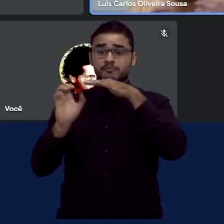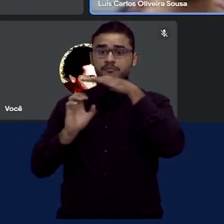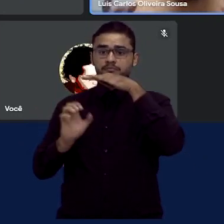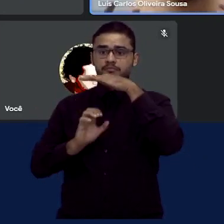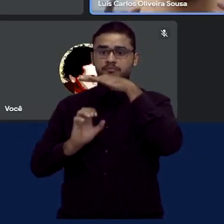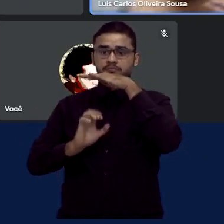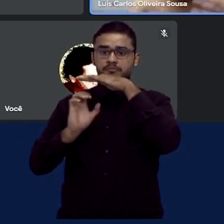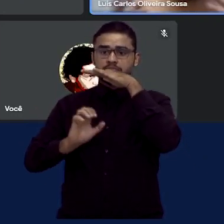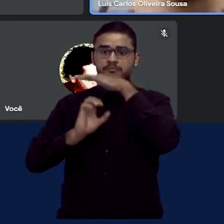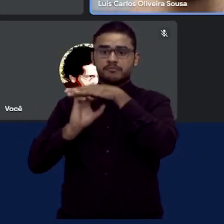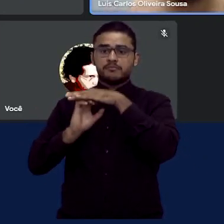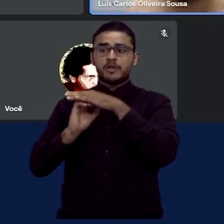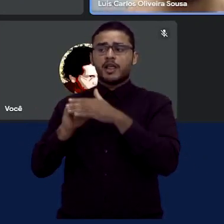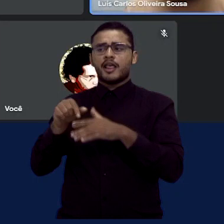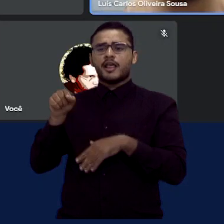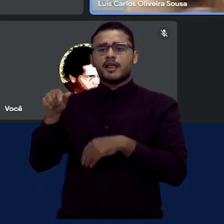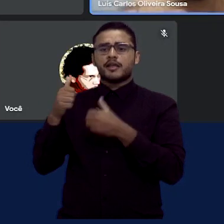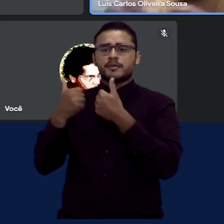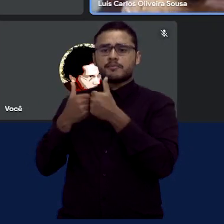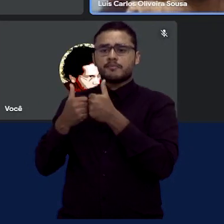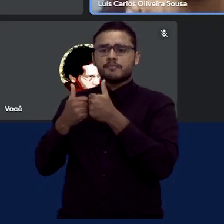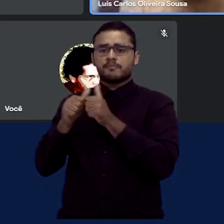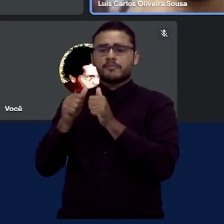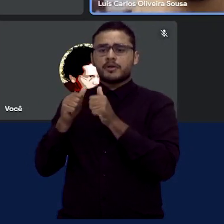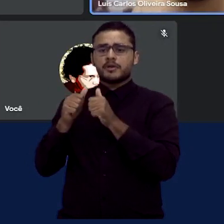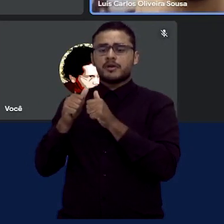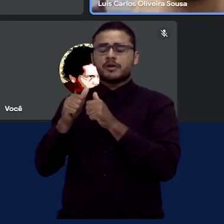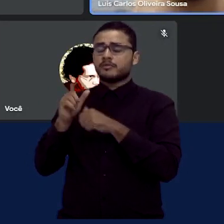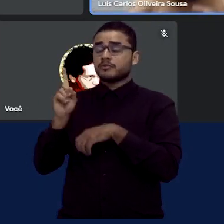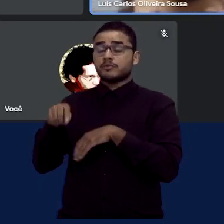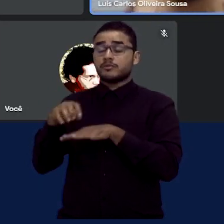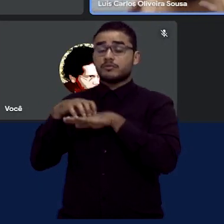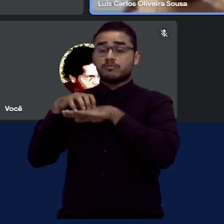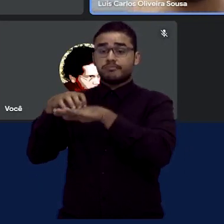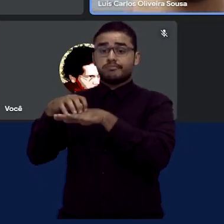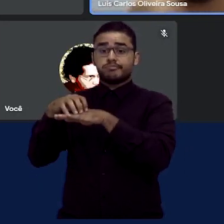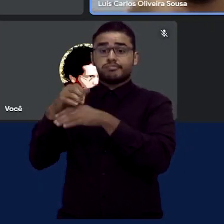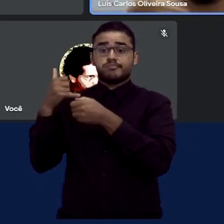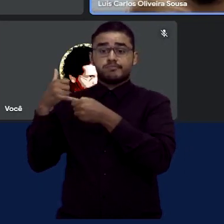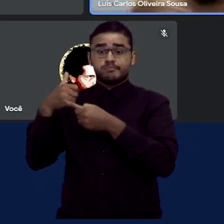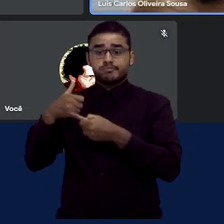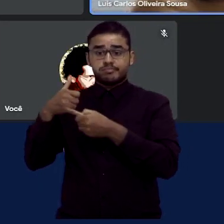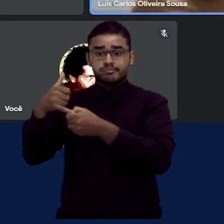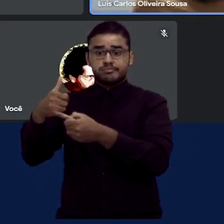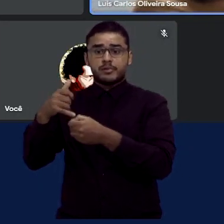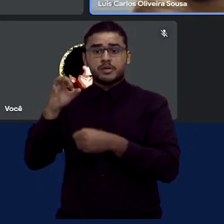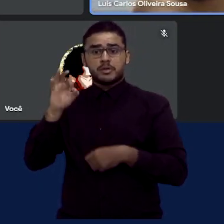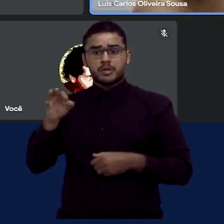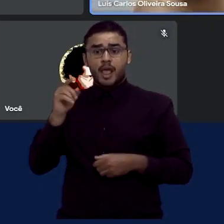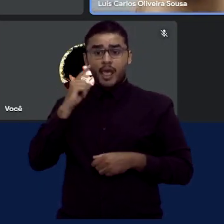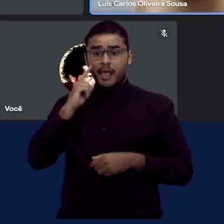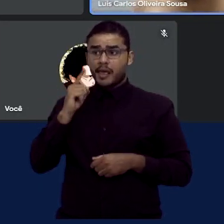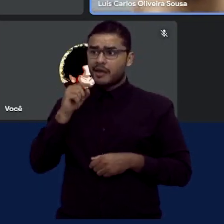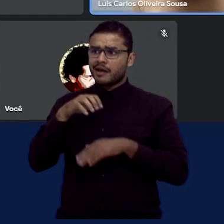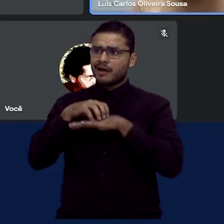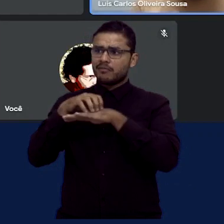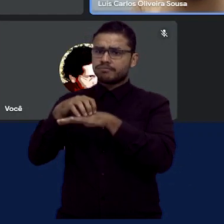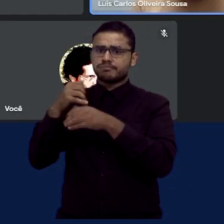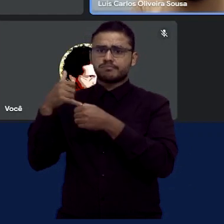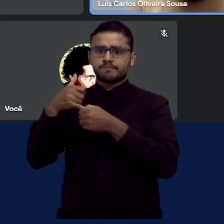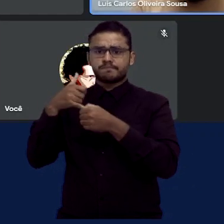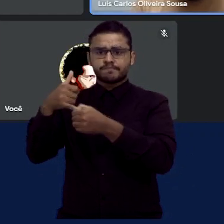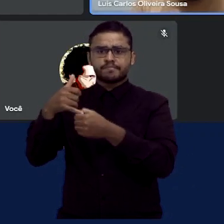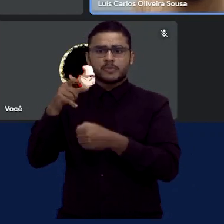de transporte de combustíveis. Eu nunca pensei que ia fazer isso na minha vida, e foi um negócio impressionante, em